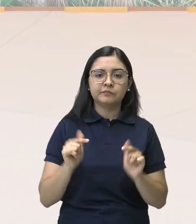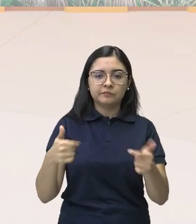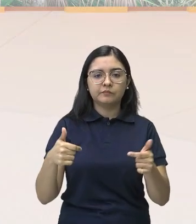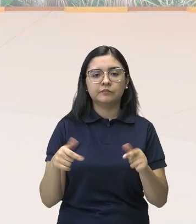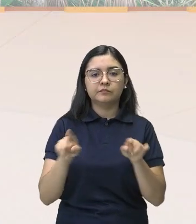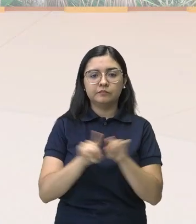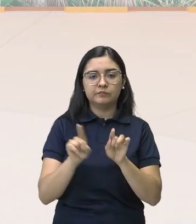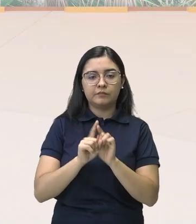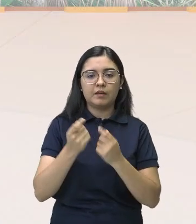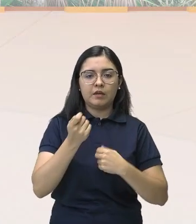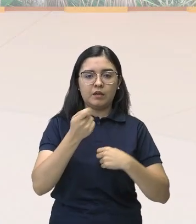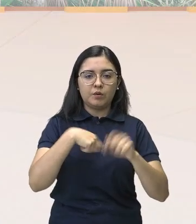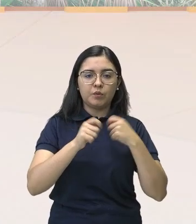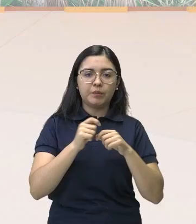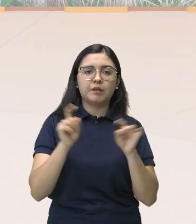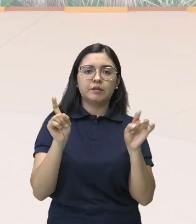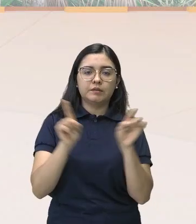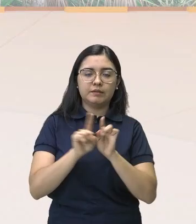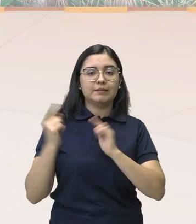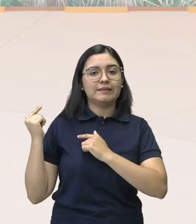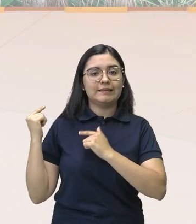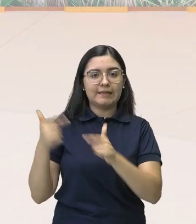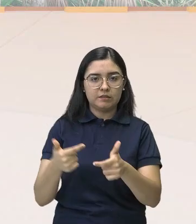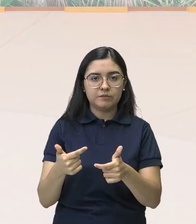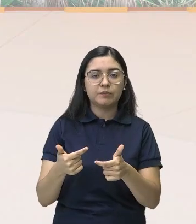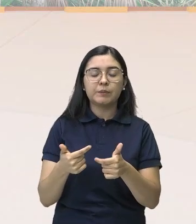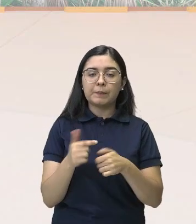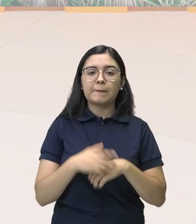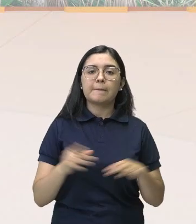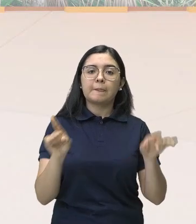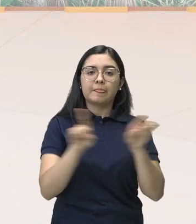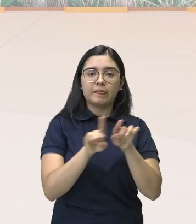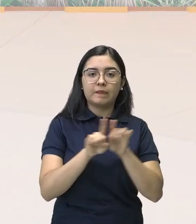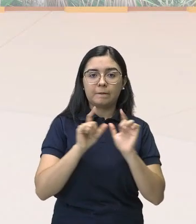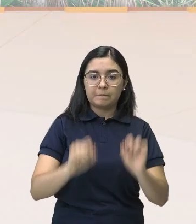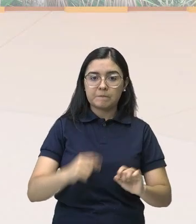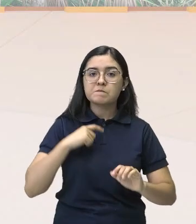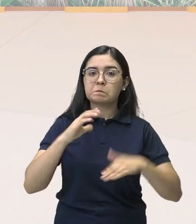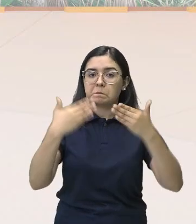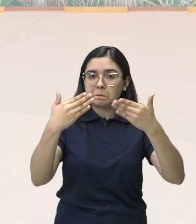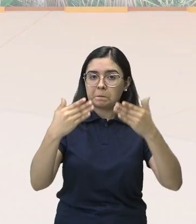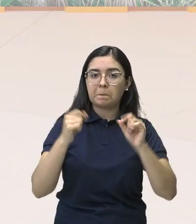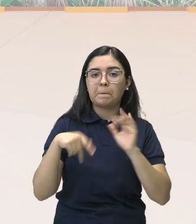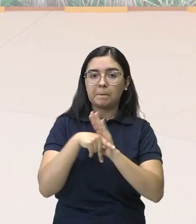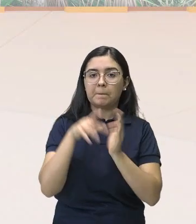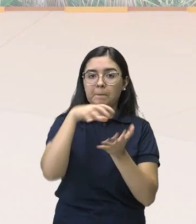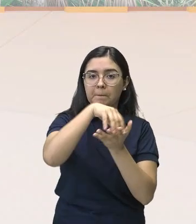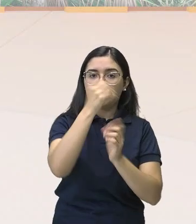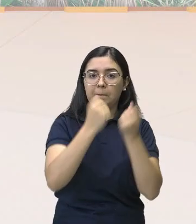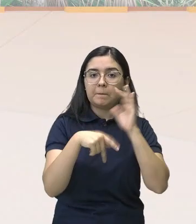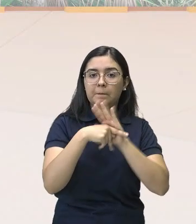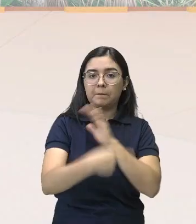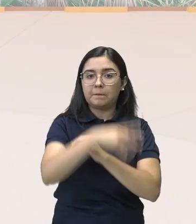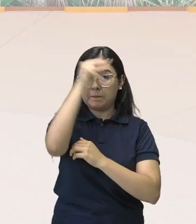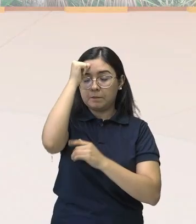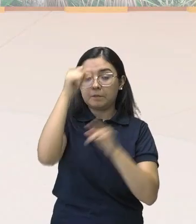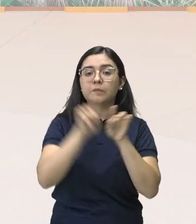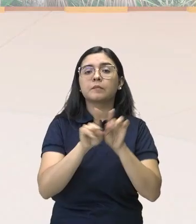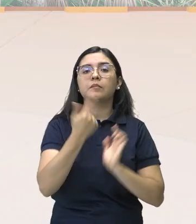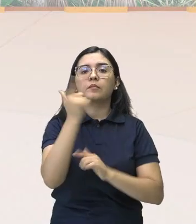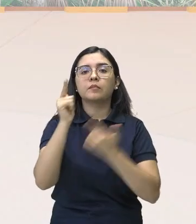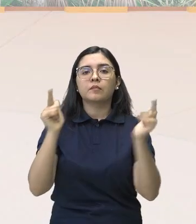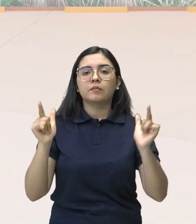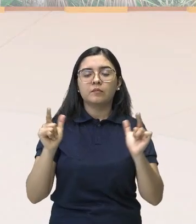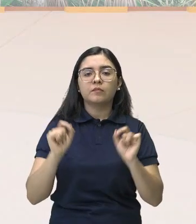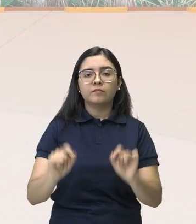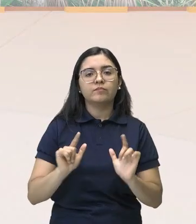atividades econômicas tradicionais e o crescimento da Zona Franca de Manaus e de